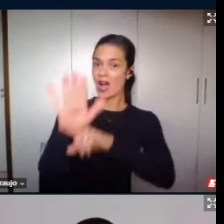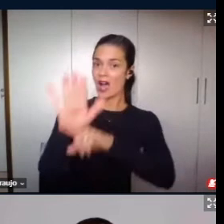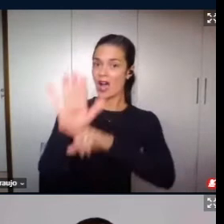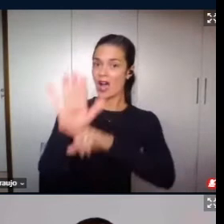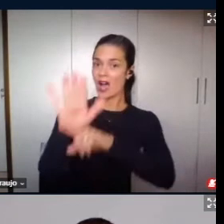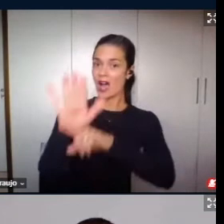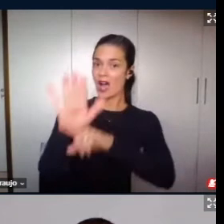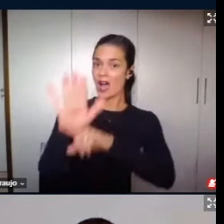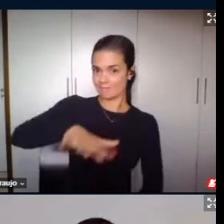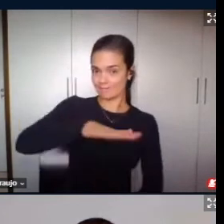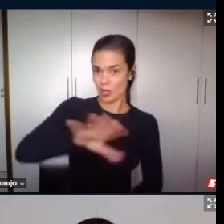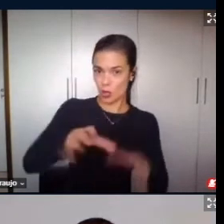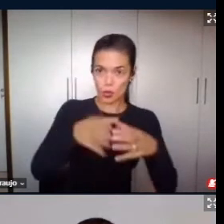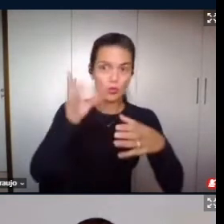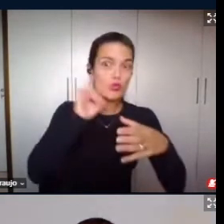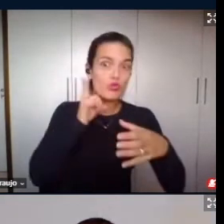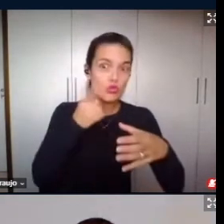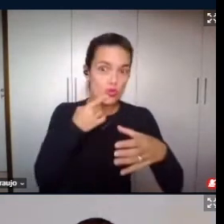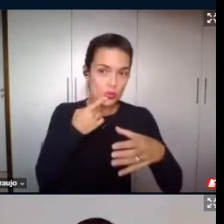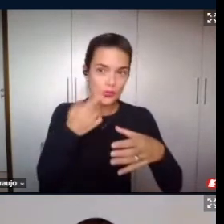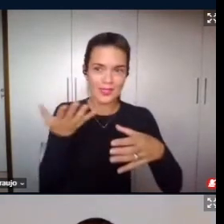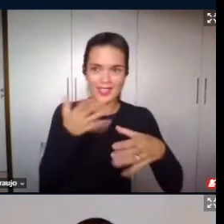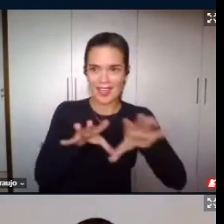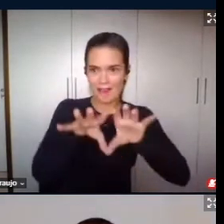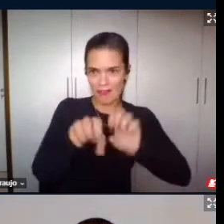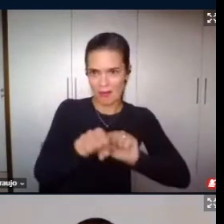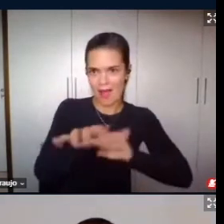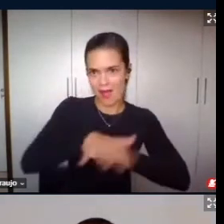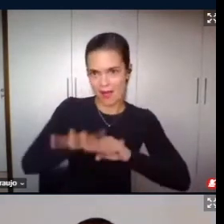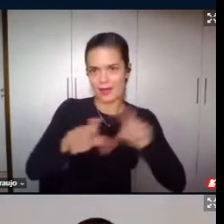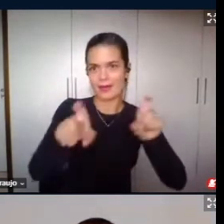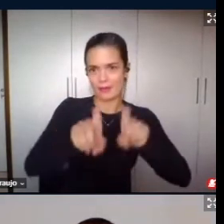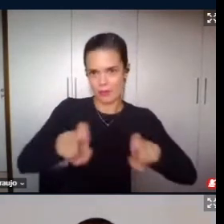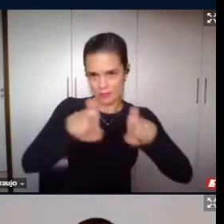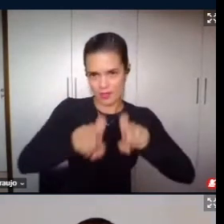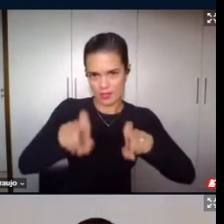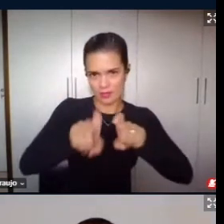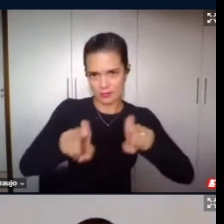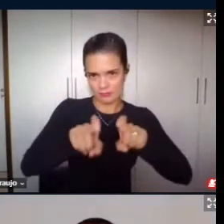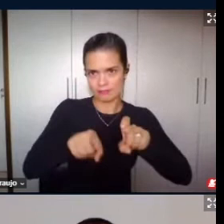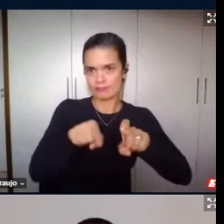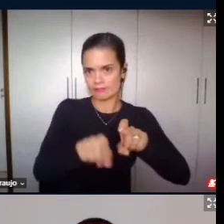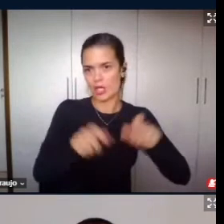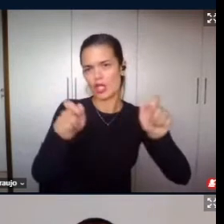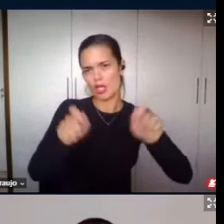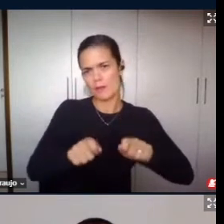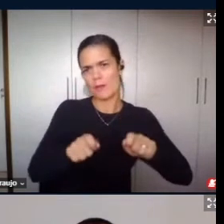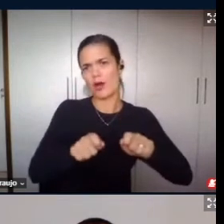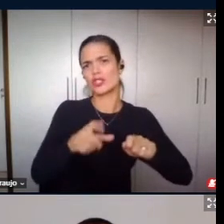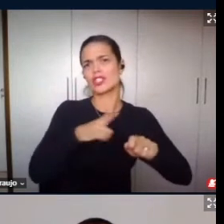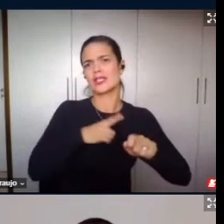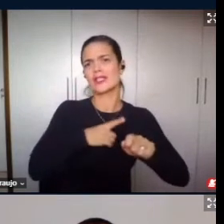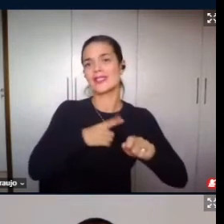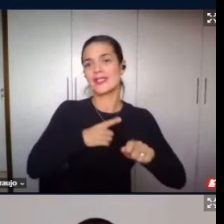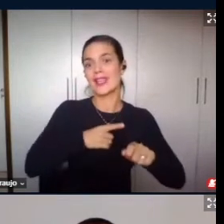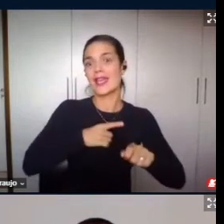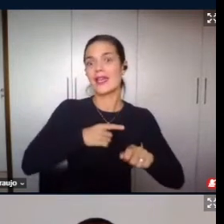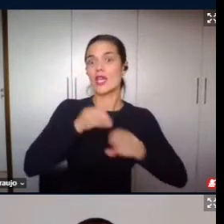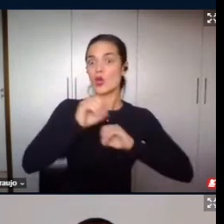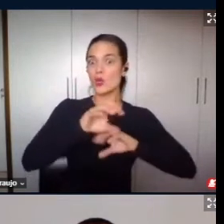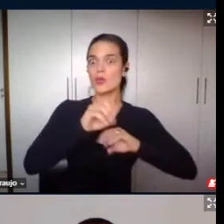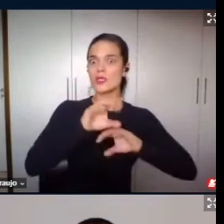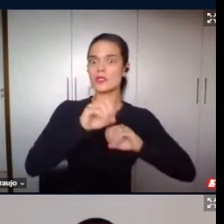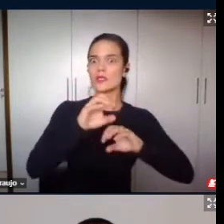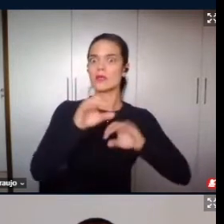os surdos que buscam formação na área de informática, os quais poderão receber um ensino mais